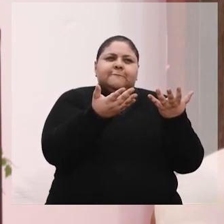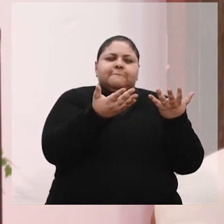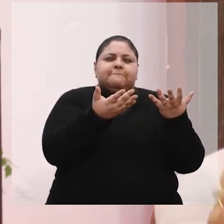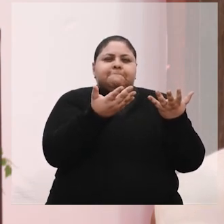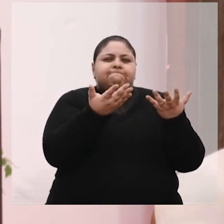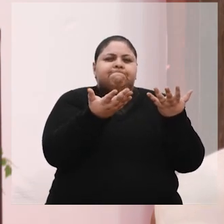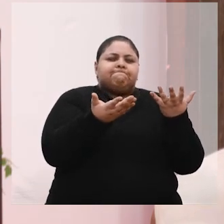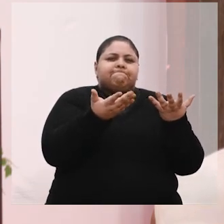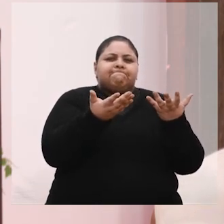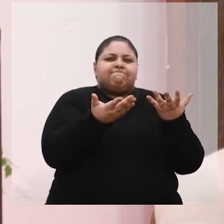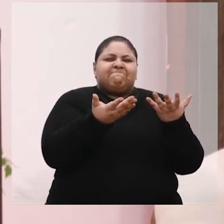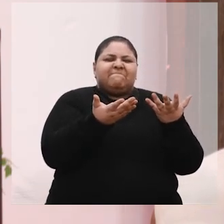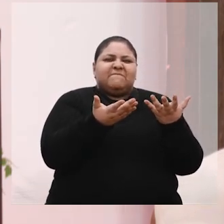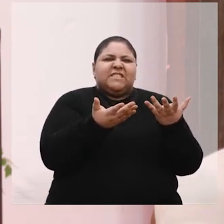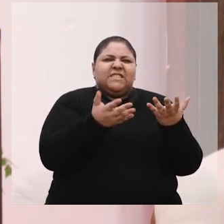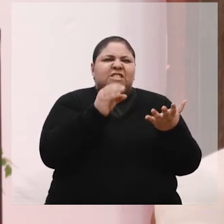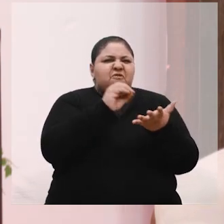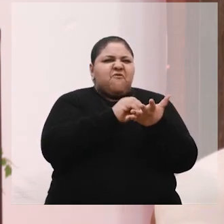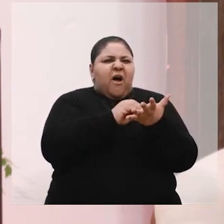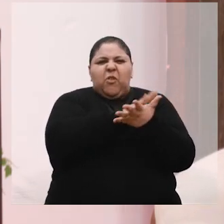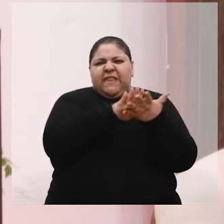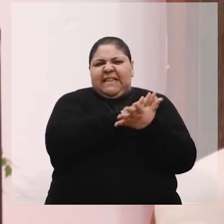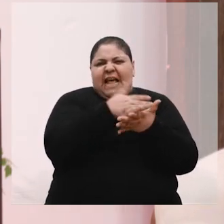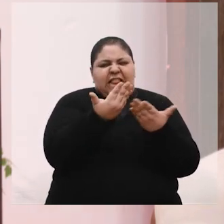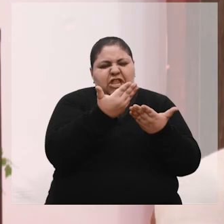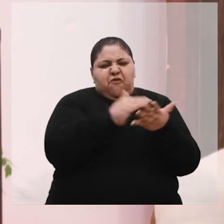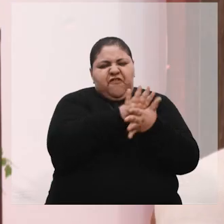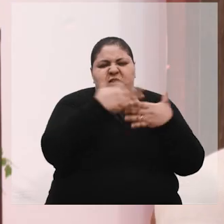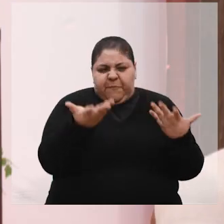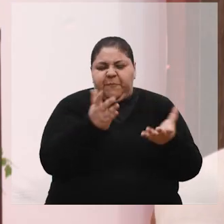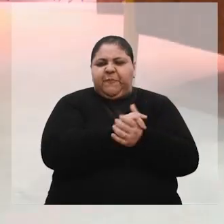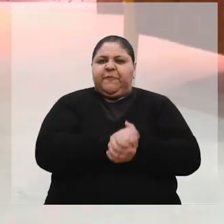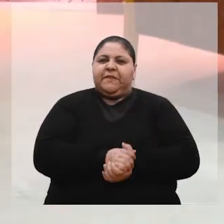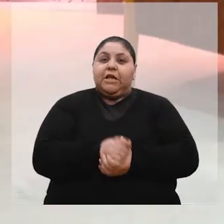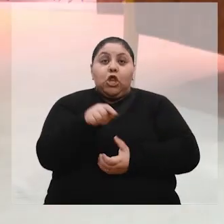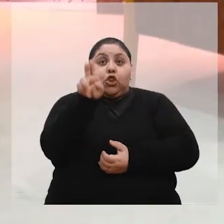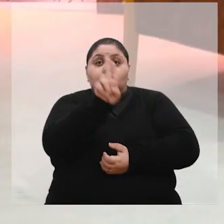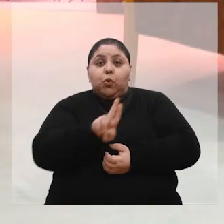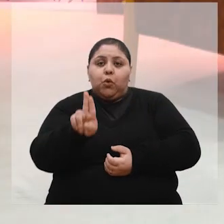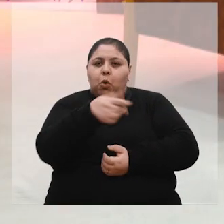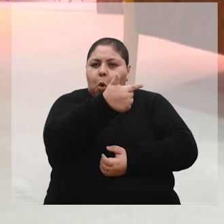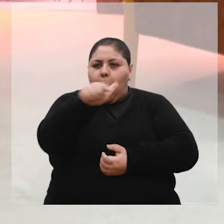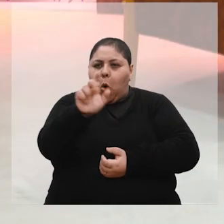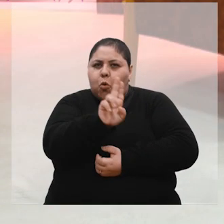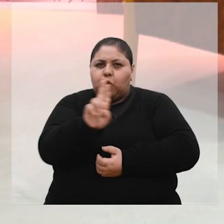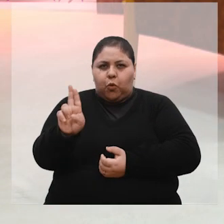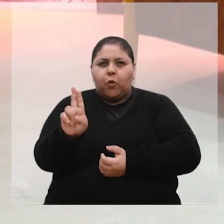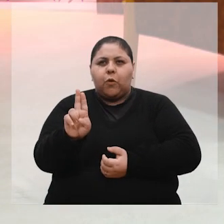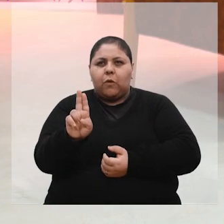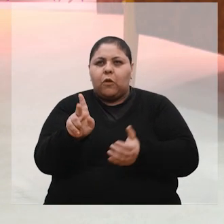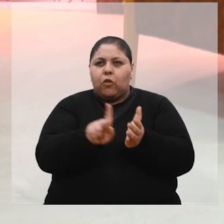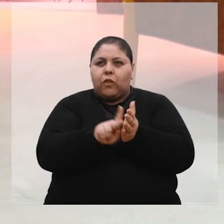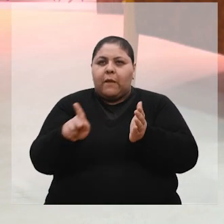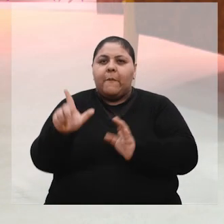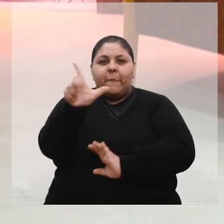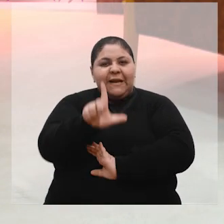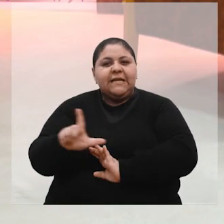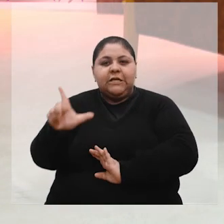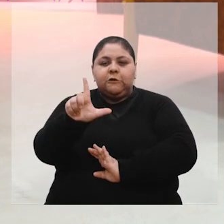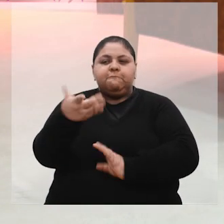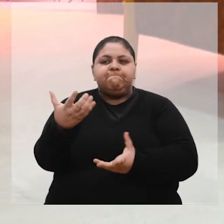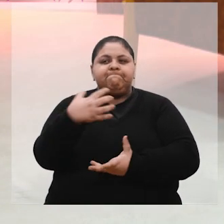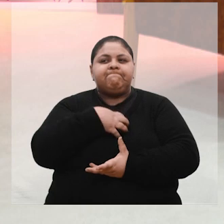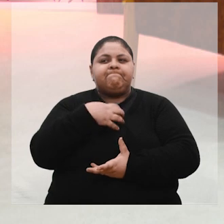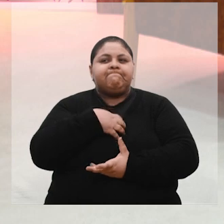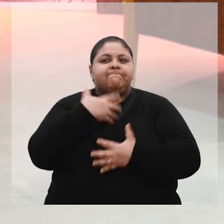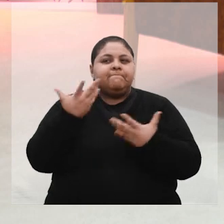ficou ponta solta. Tu te vares de outros nomes da própria literatura no